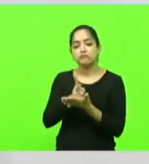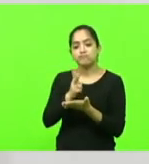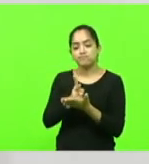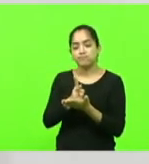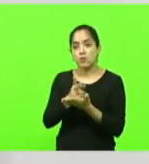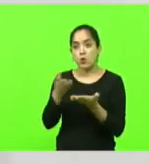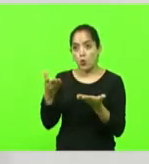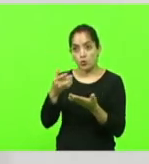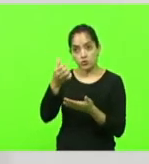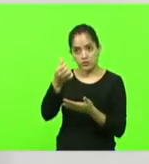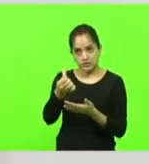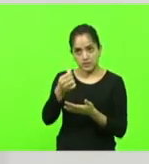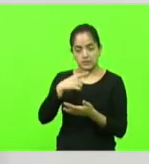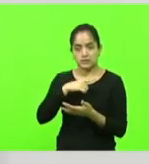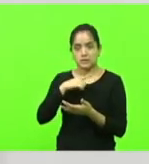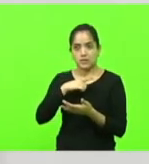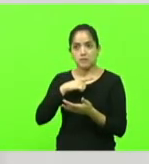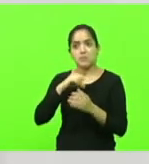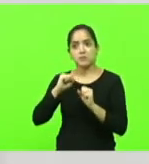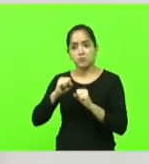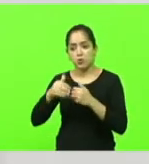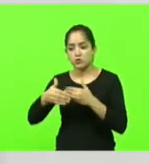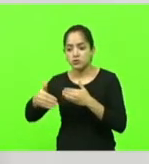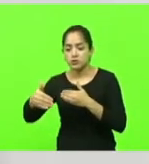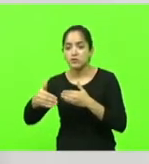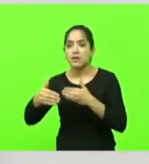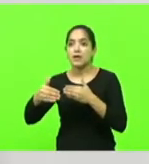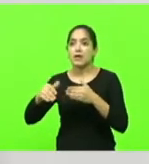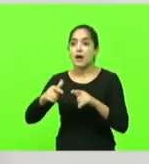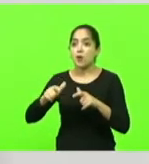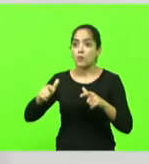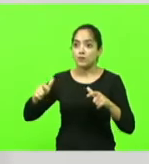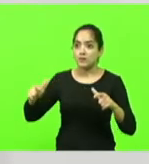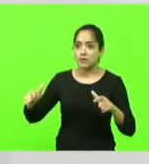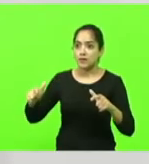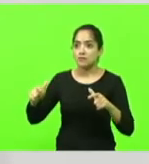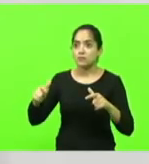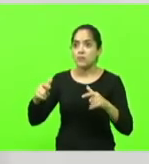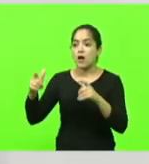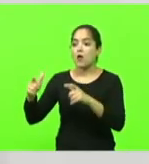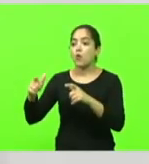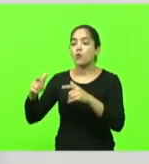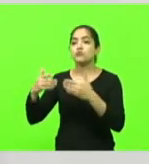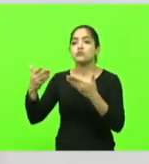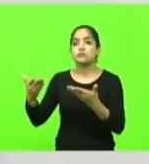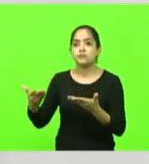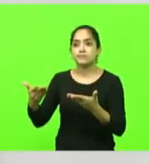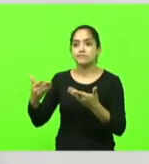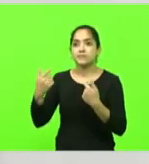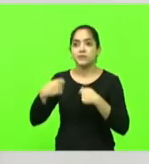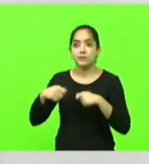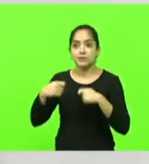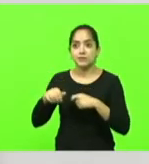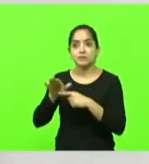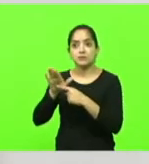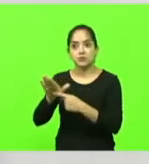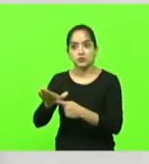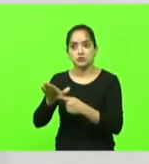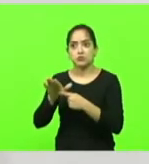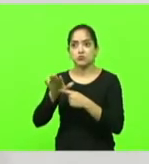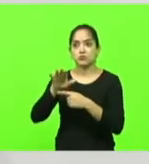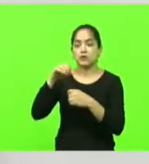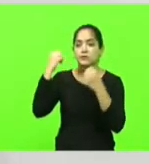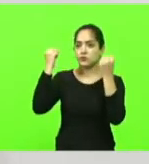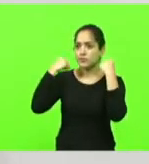adolescentes, mas daqui a pouco pode ter mais, e aonde esses adolescentes serão encaminhados para a possível reinserção social? Para Chapecó, São Miguel